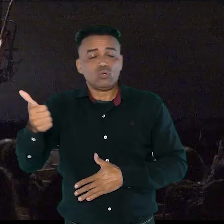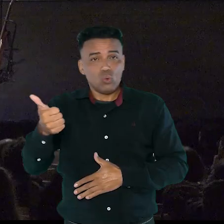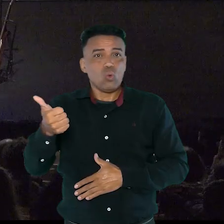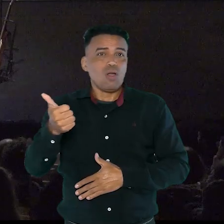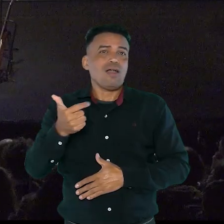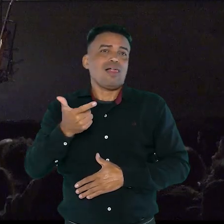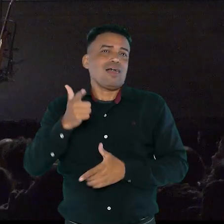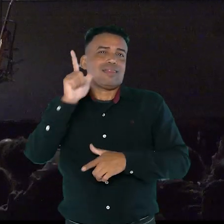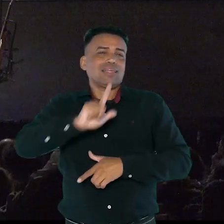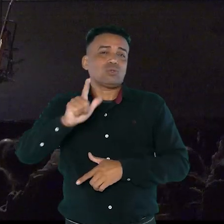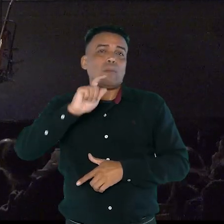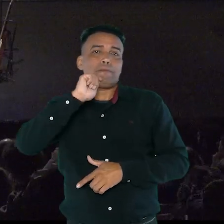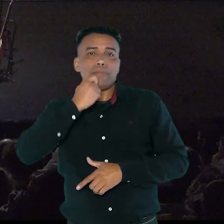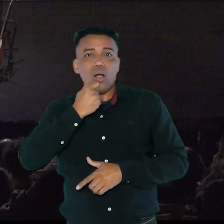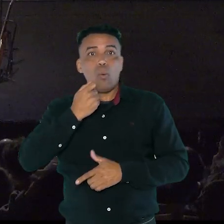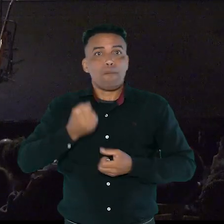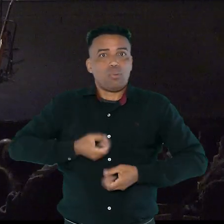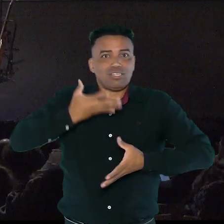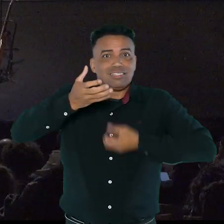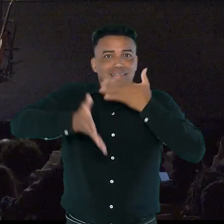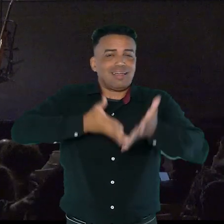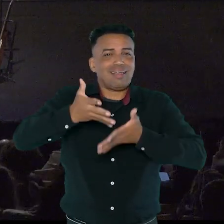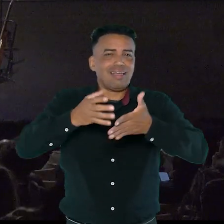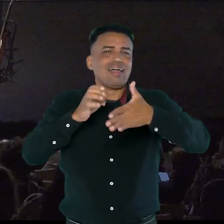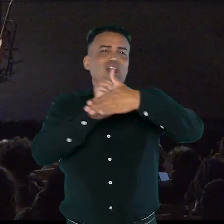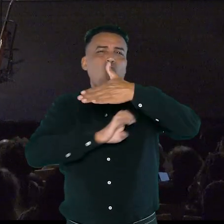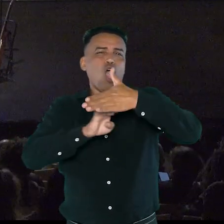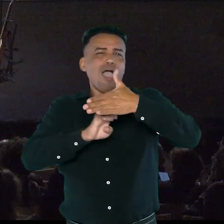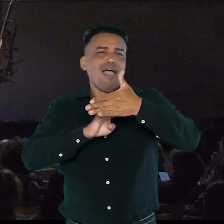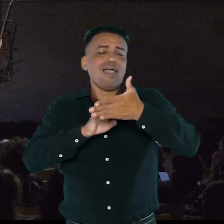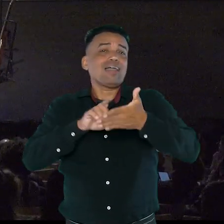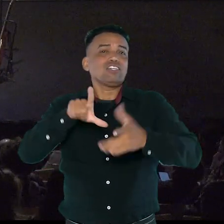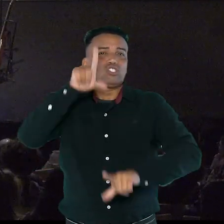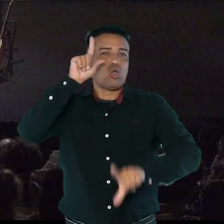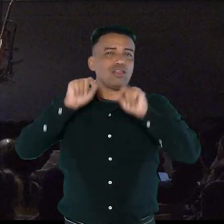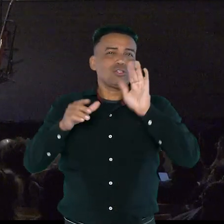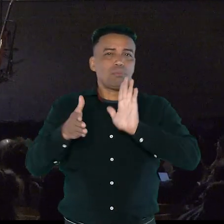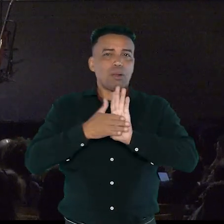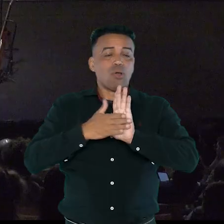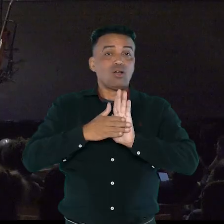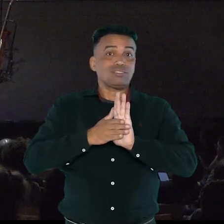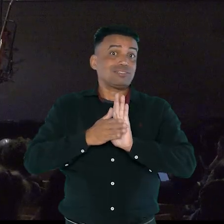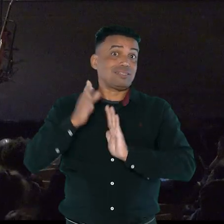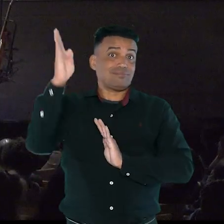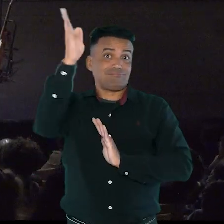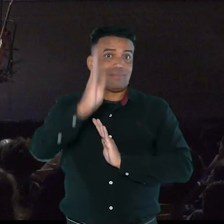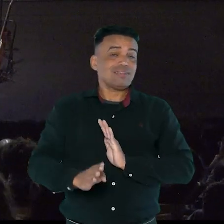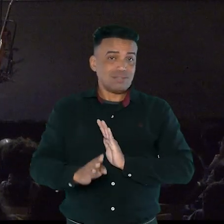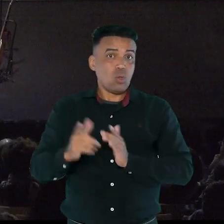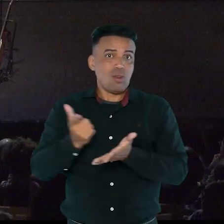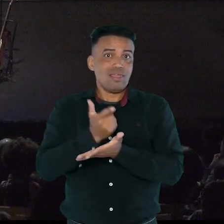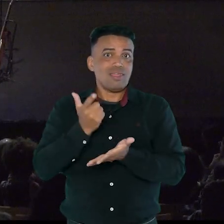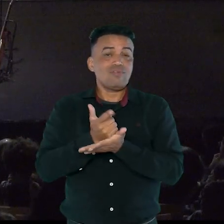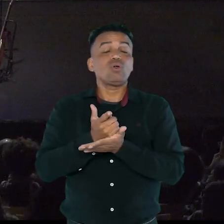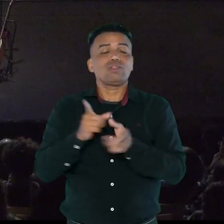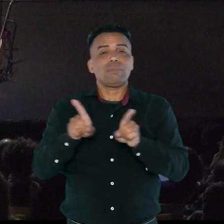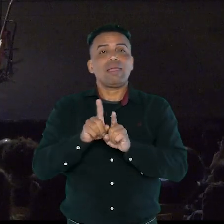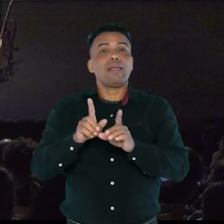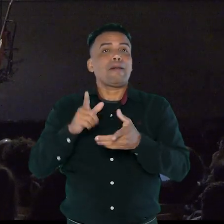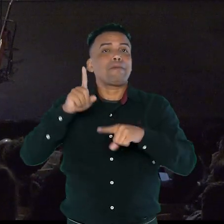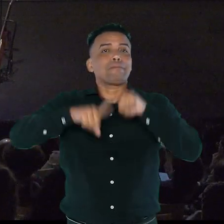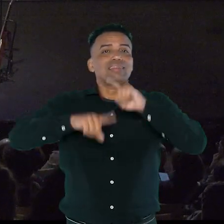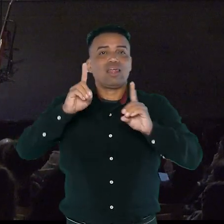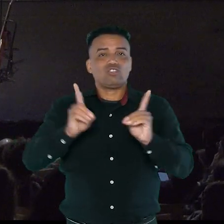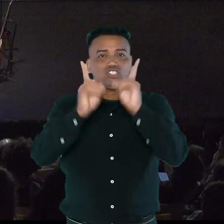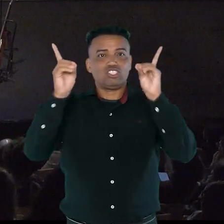o livro Literatura, Pão e Poesia, da Global Editora, foi escolhido pelo Programa Nacional do Livro e do Material